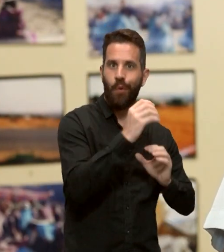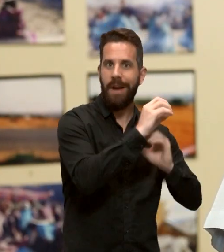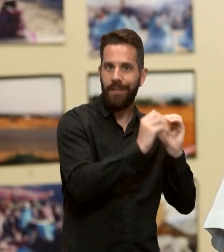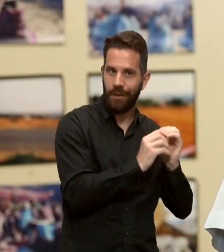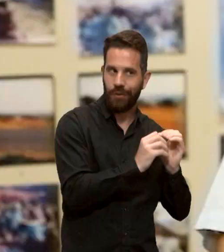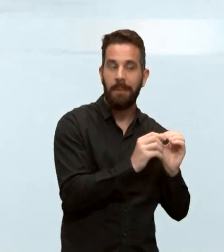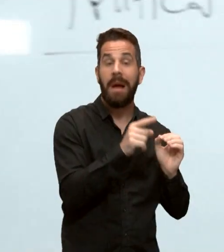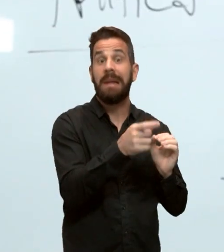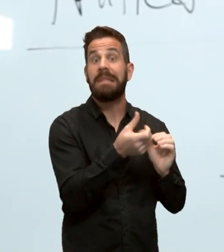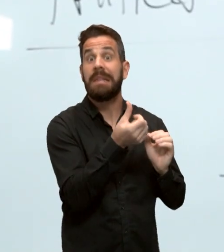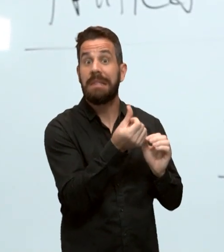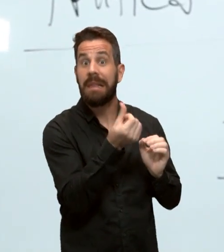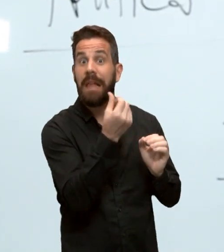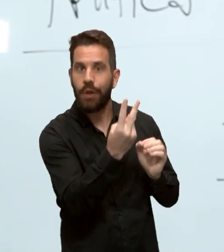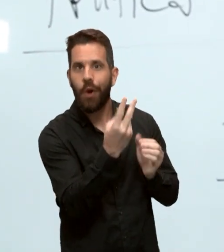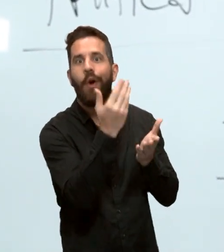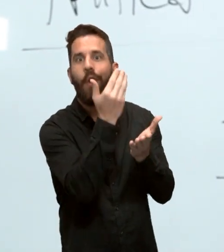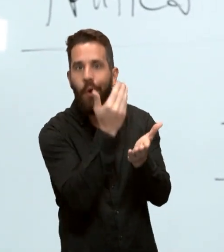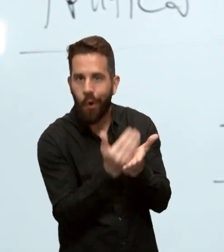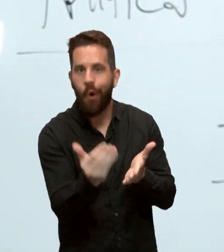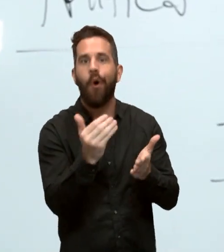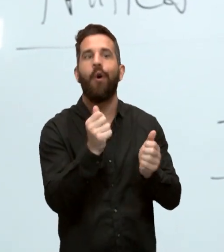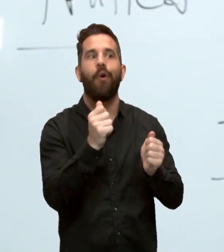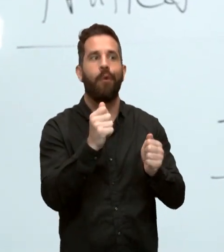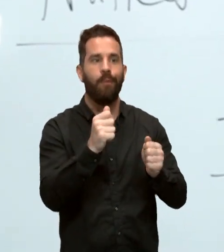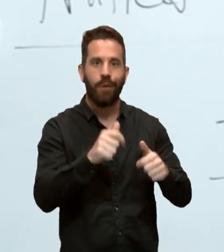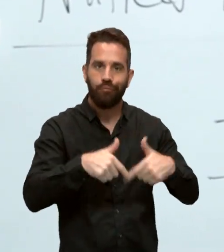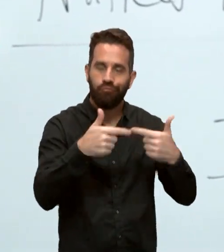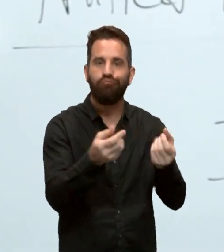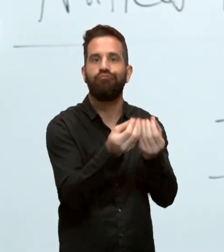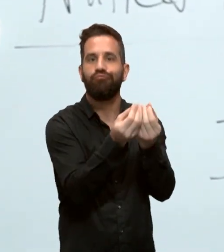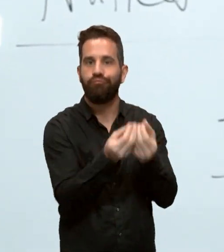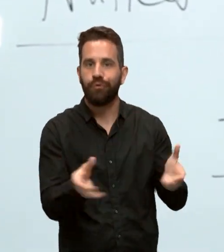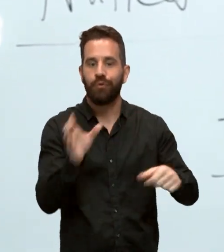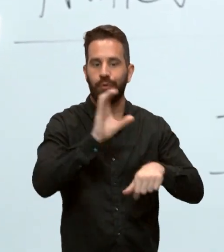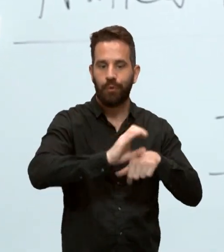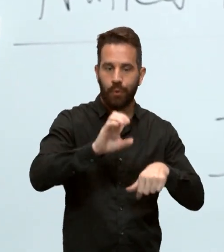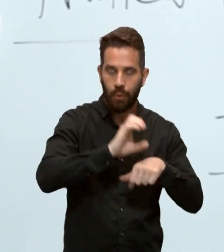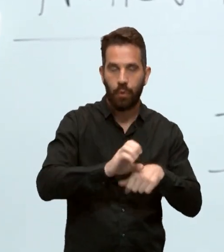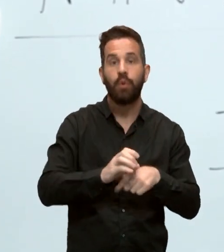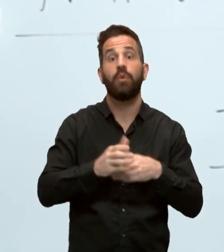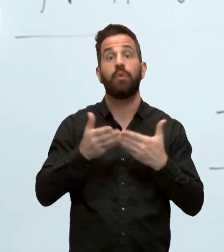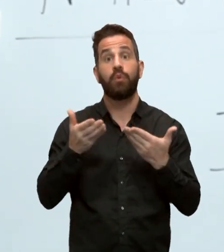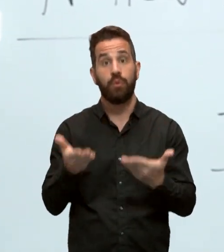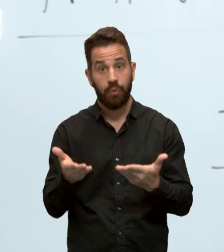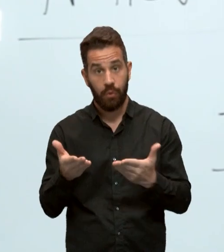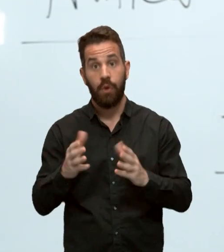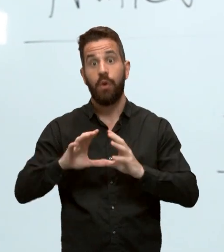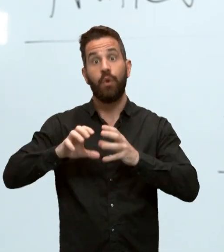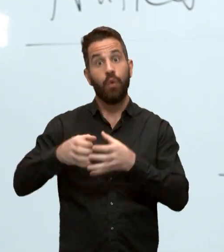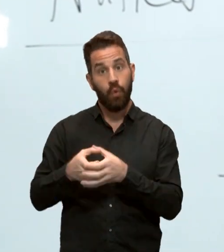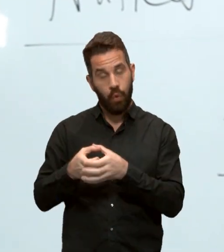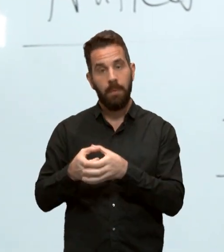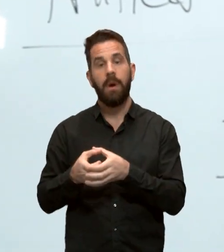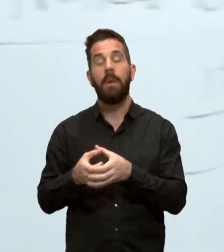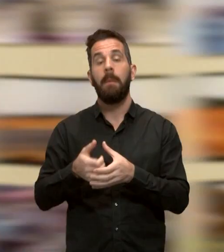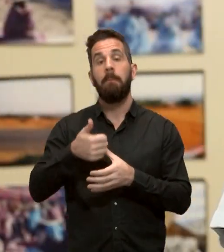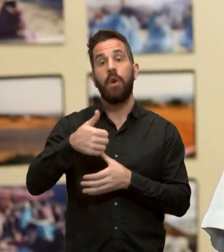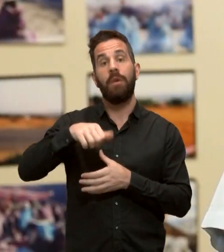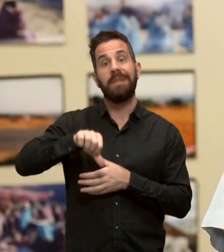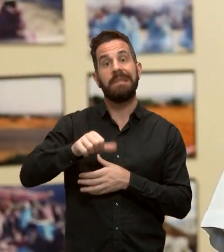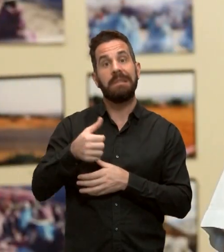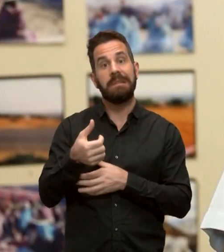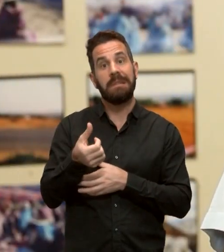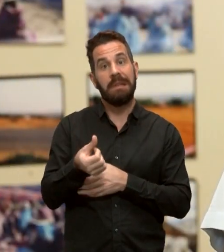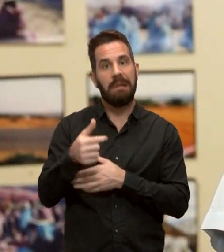início da universidade. Eu faço parte da primeira turma de Ciências Sociais, que formamos em 1967. Nós percebemos, os